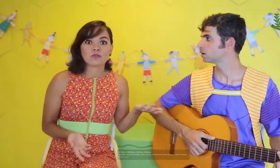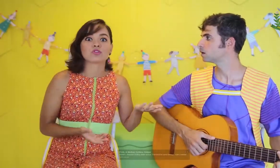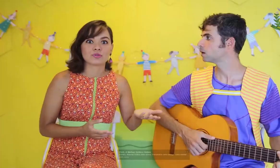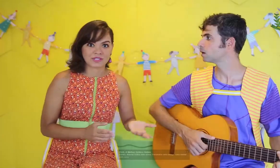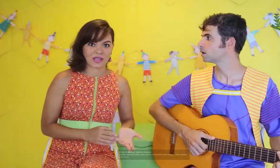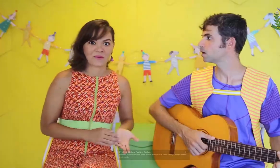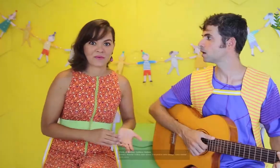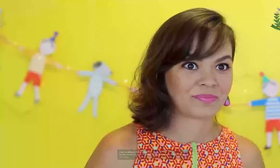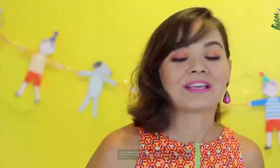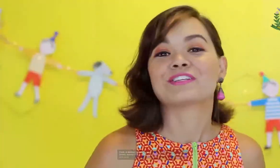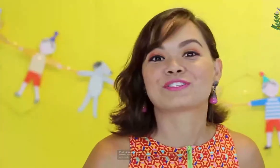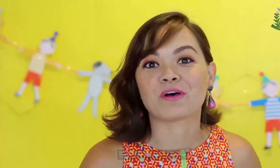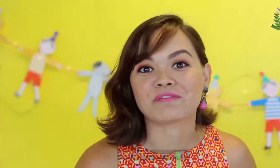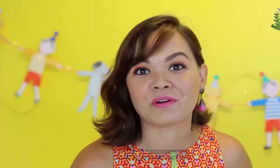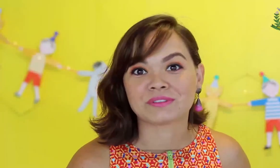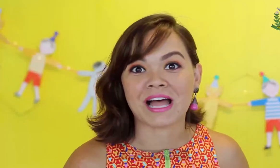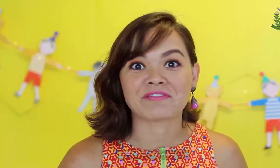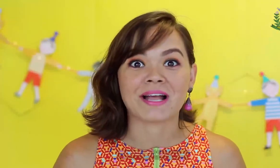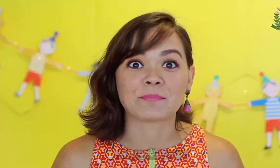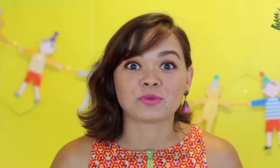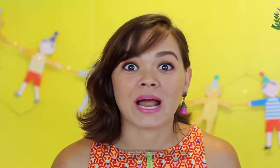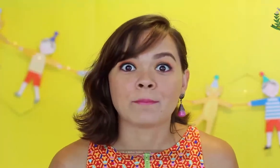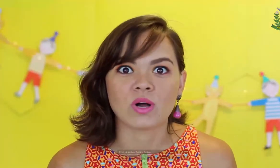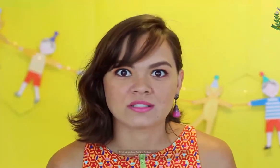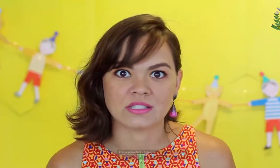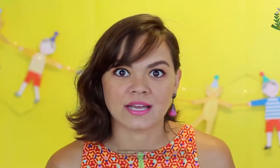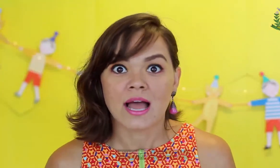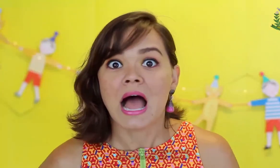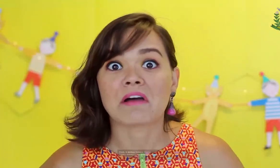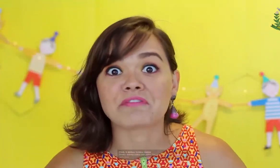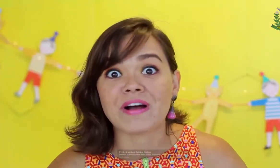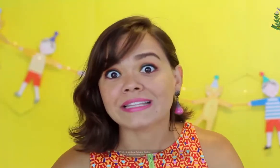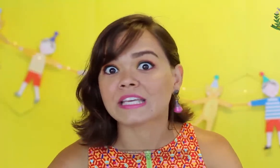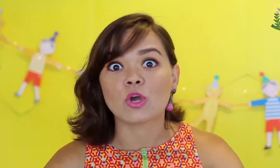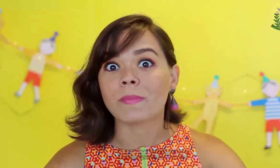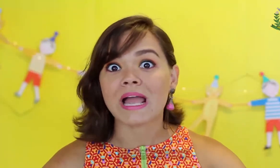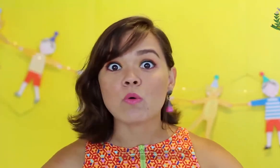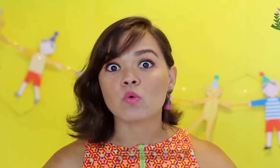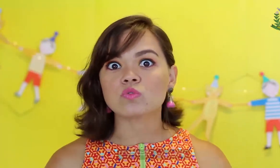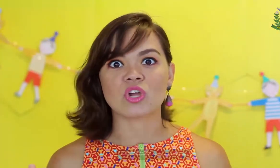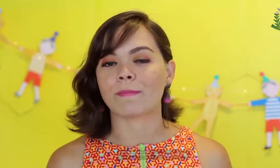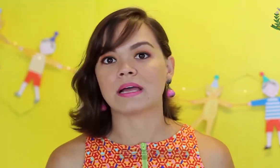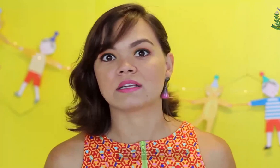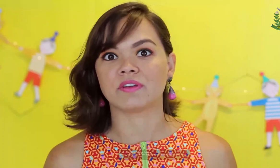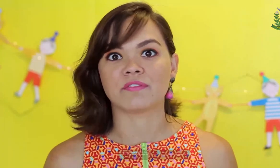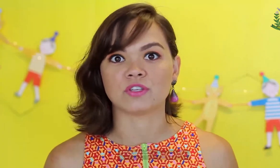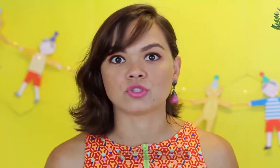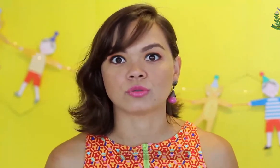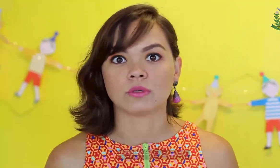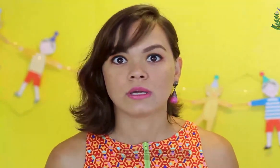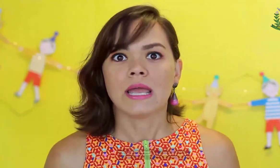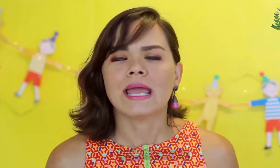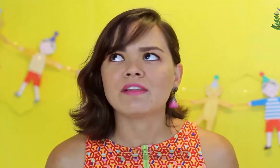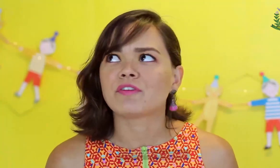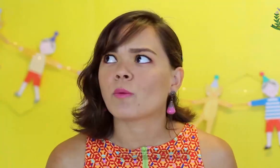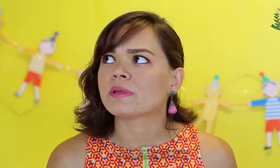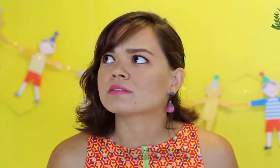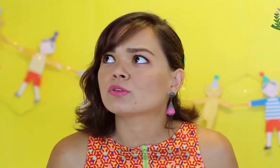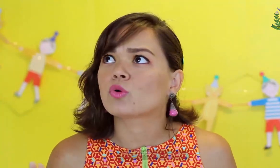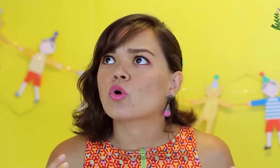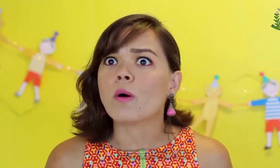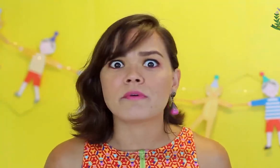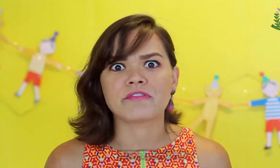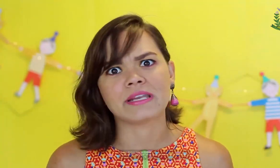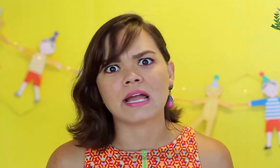o deus do céu. Só faltava capturar Moatia, a fada que homem algum jamais havia visto. Ele